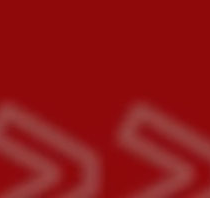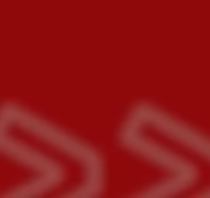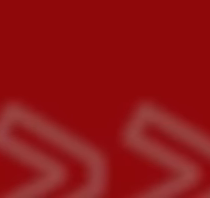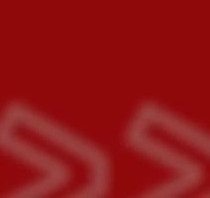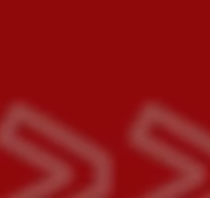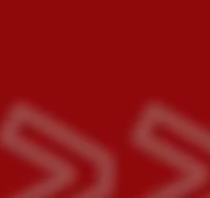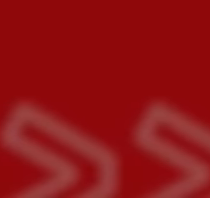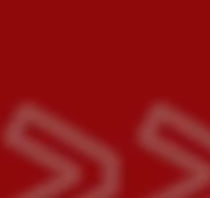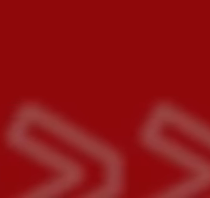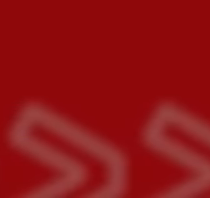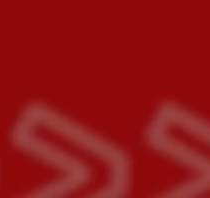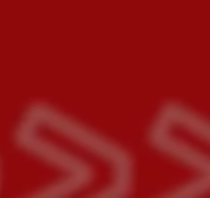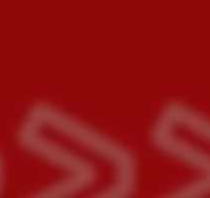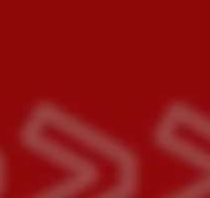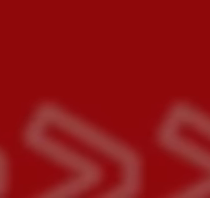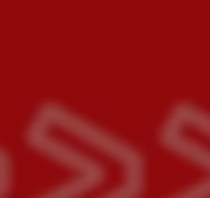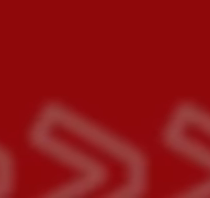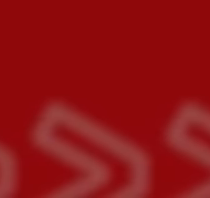C